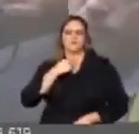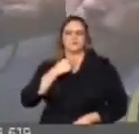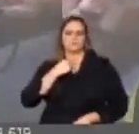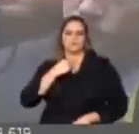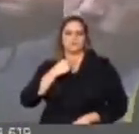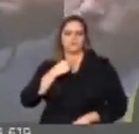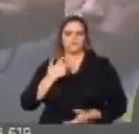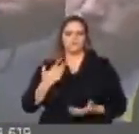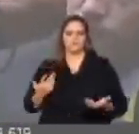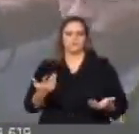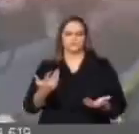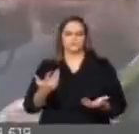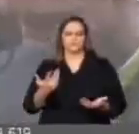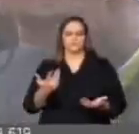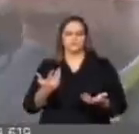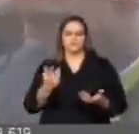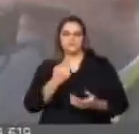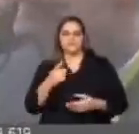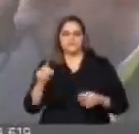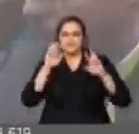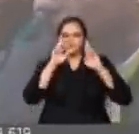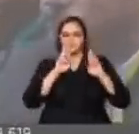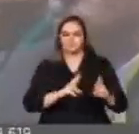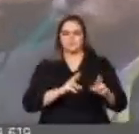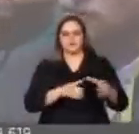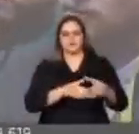uma determinação do meu Partido Progressista.